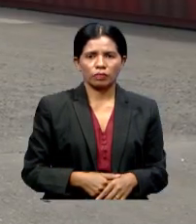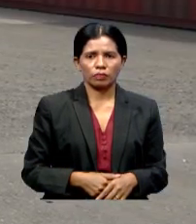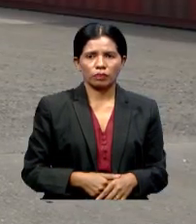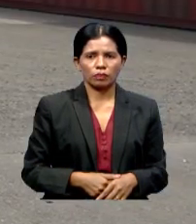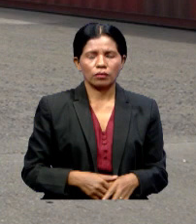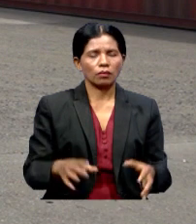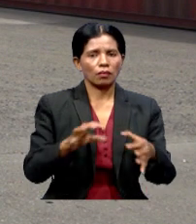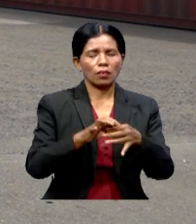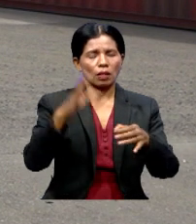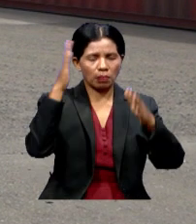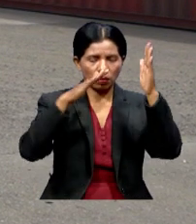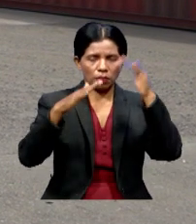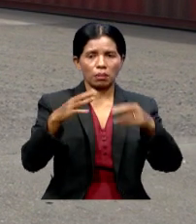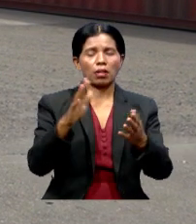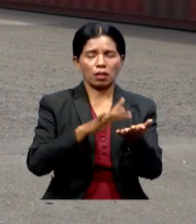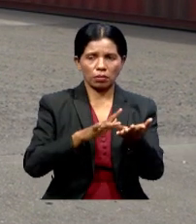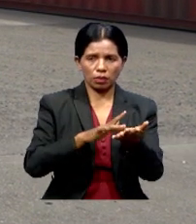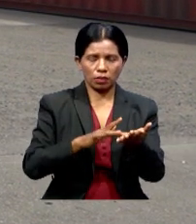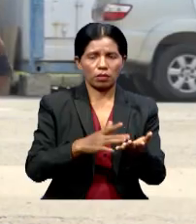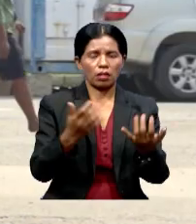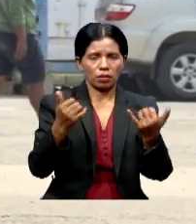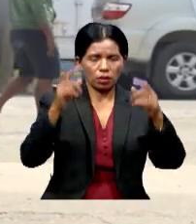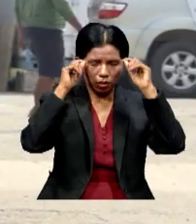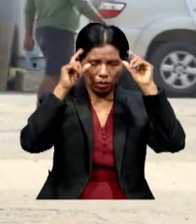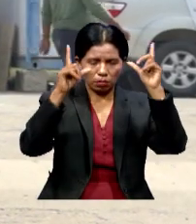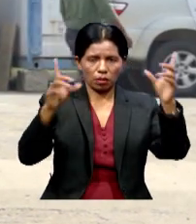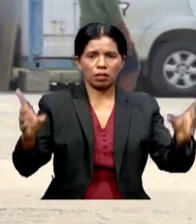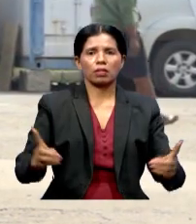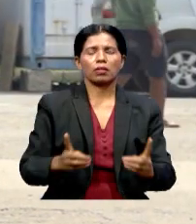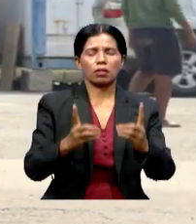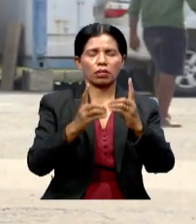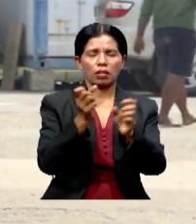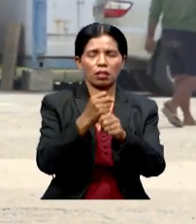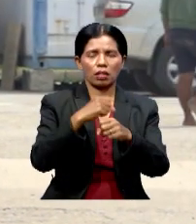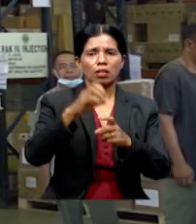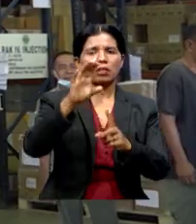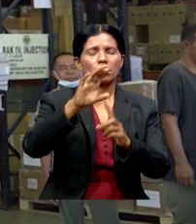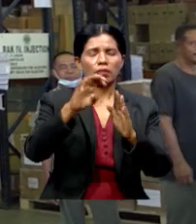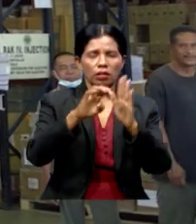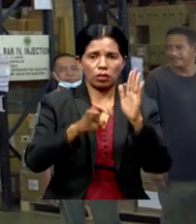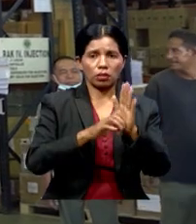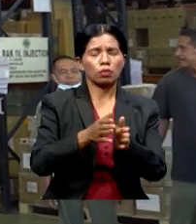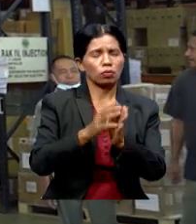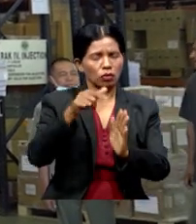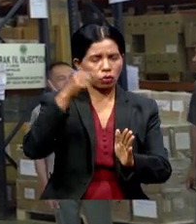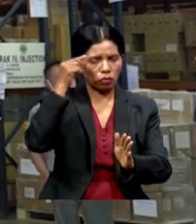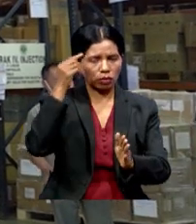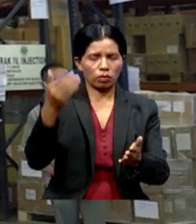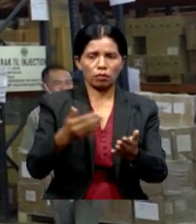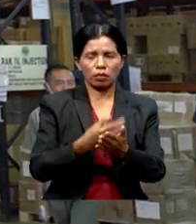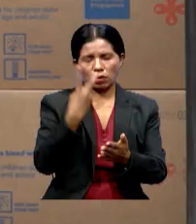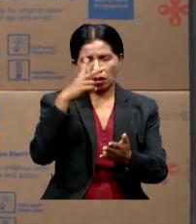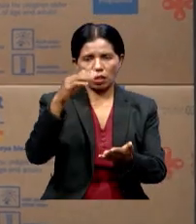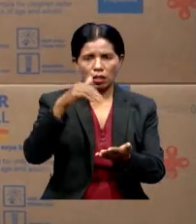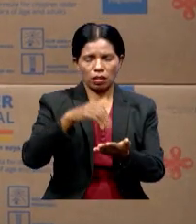Liga o problema crise ai moruk nebe daudaun ne Timor Leste enfrenta, halo chefe estado russo governo fom atu halo revisão